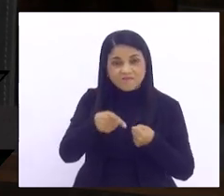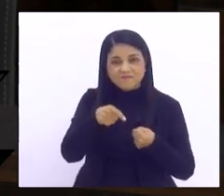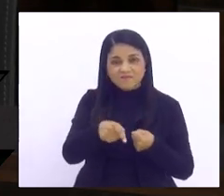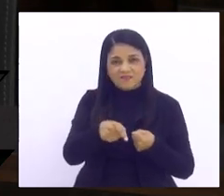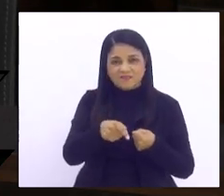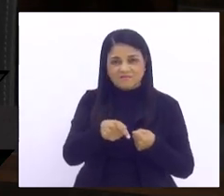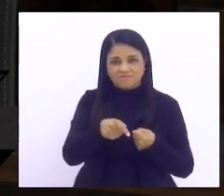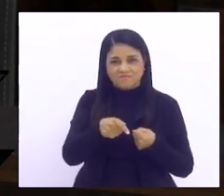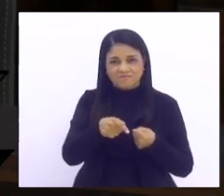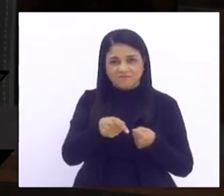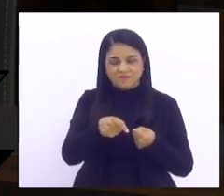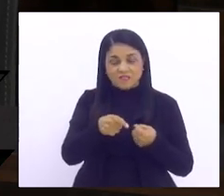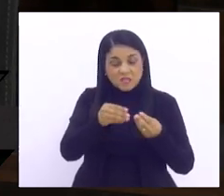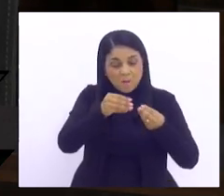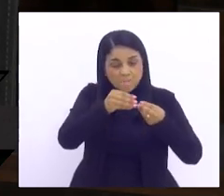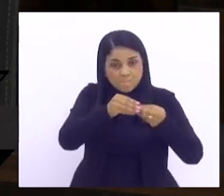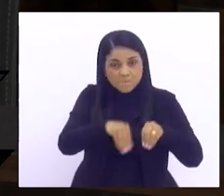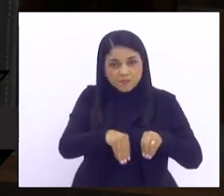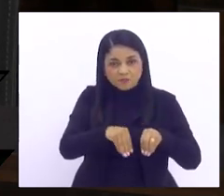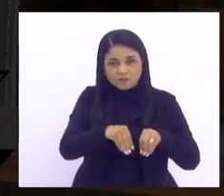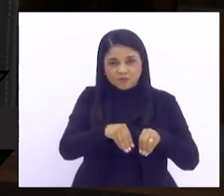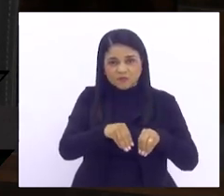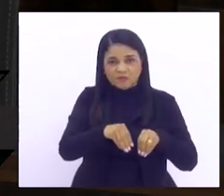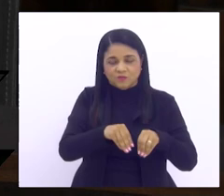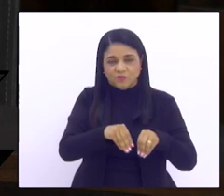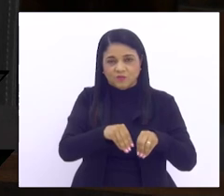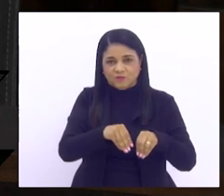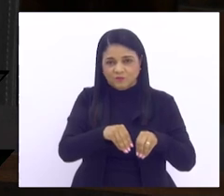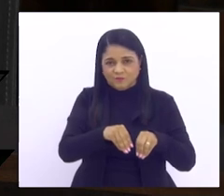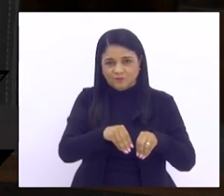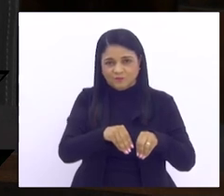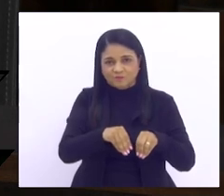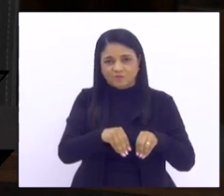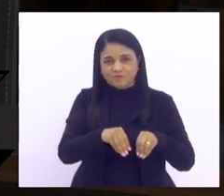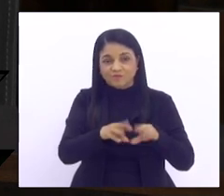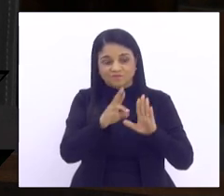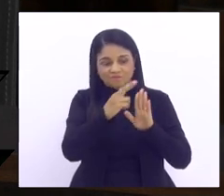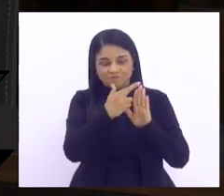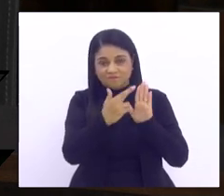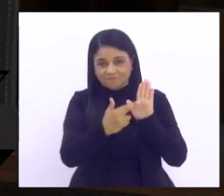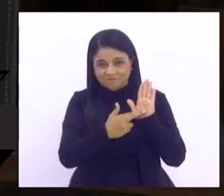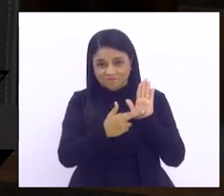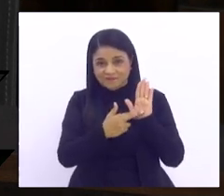violam esses mesmos preceitos. Então, por exemplo, é